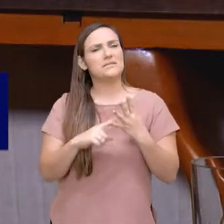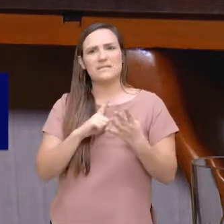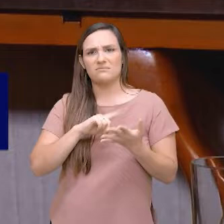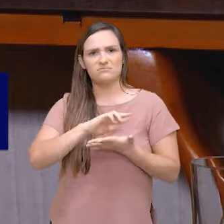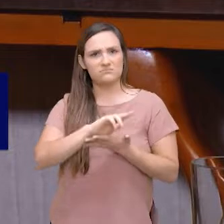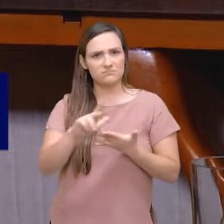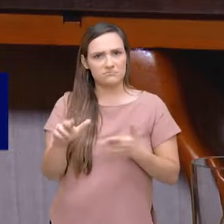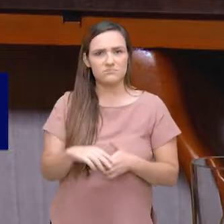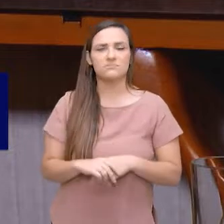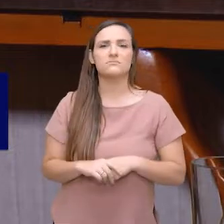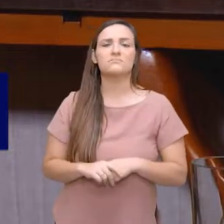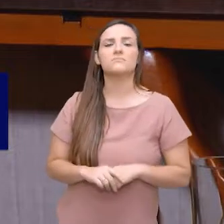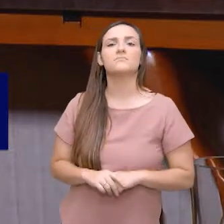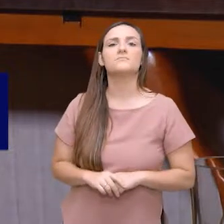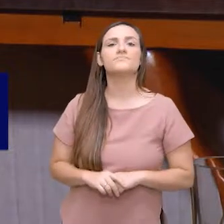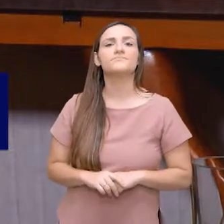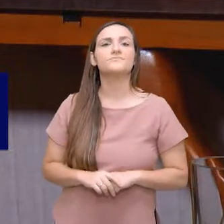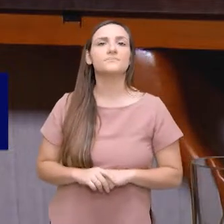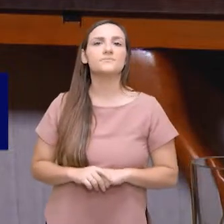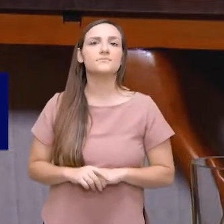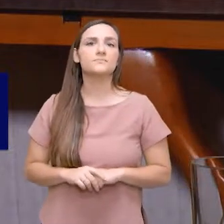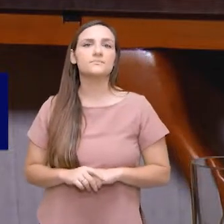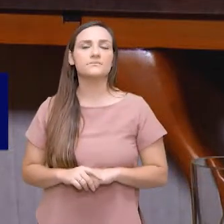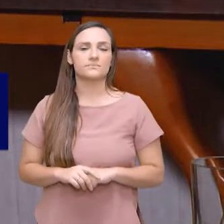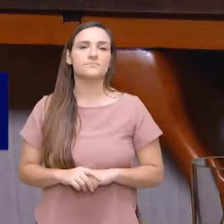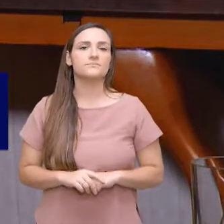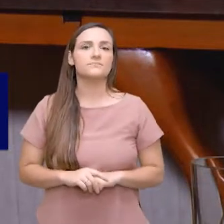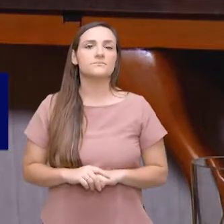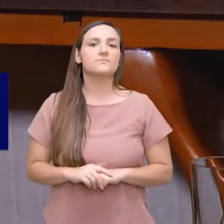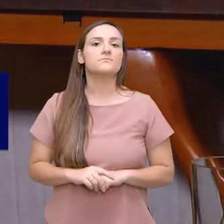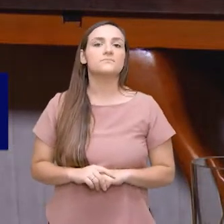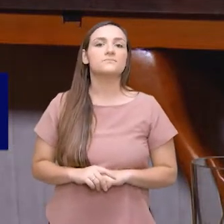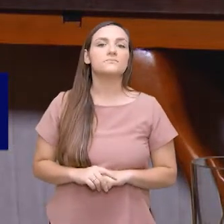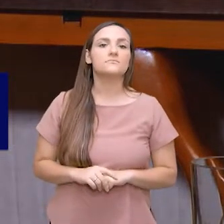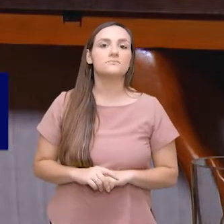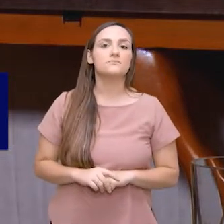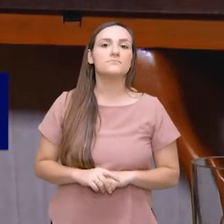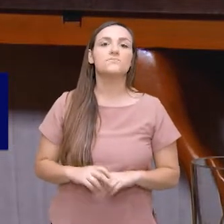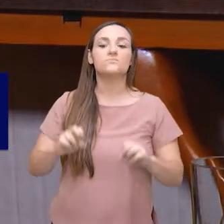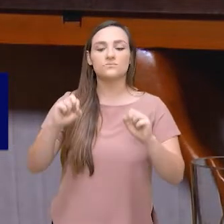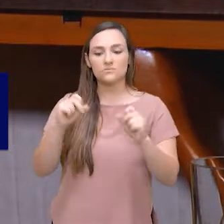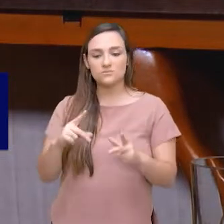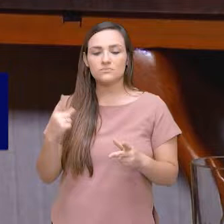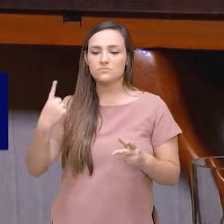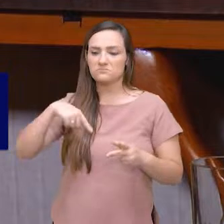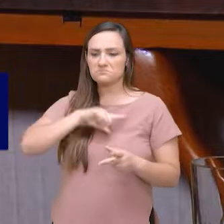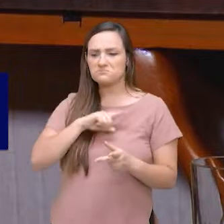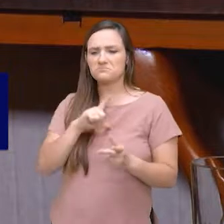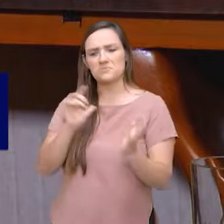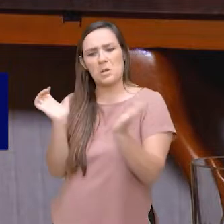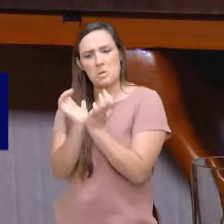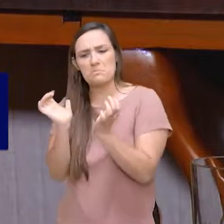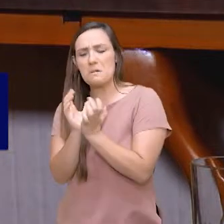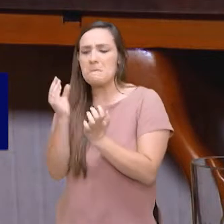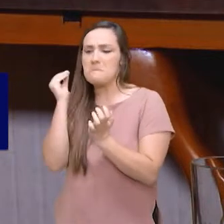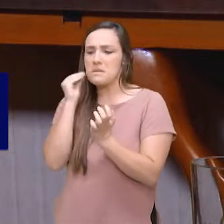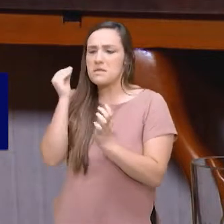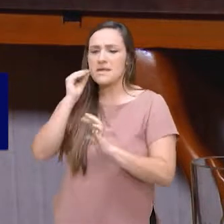E criamos um grupo para promover o processo de divisão.